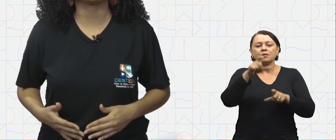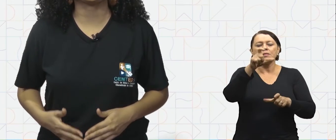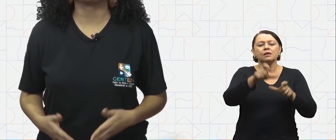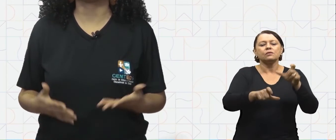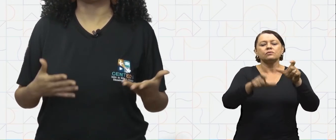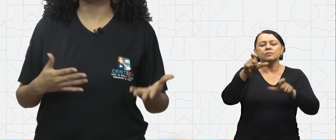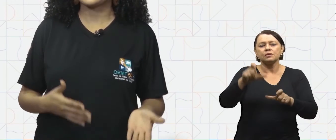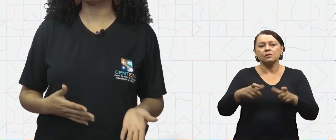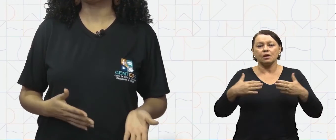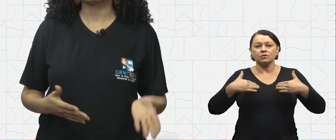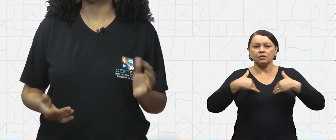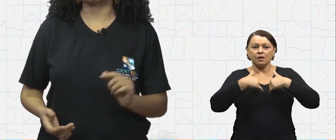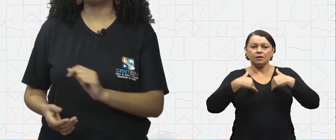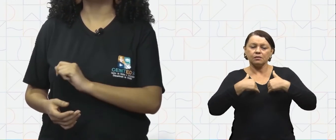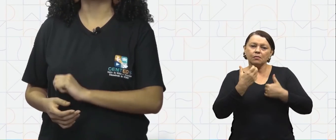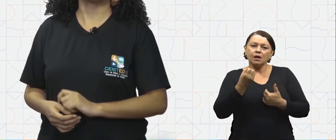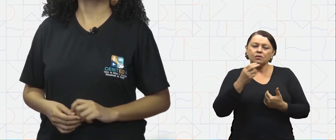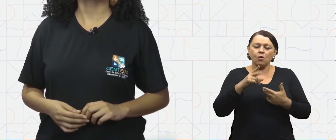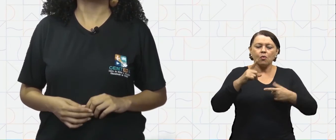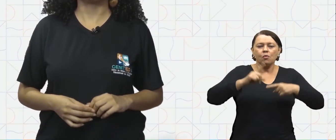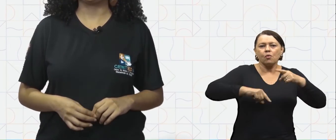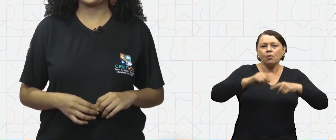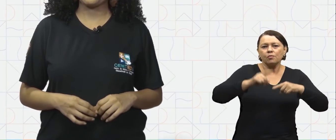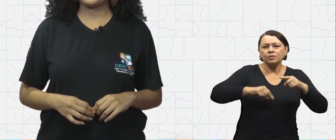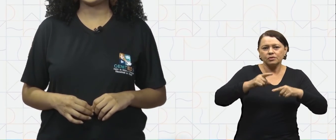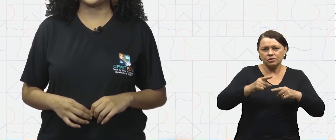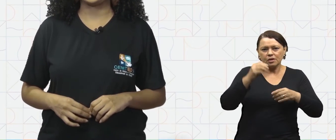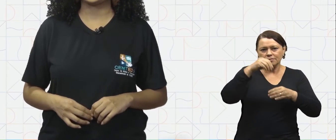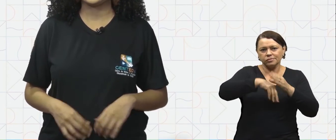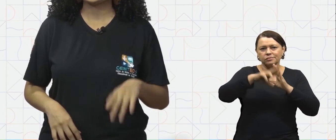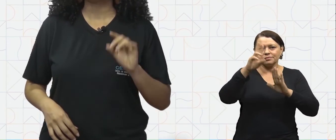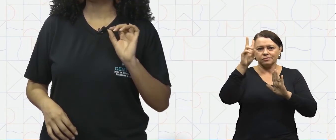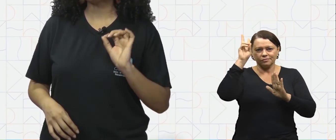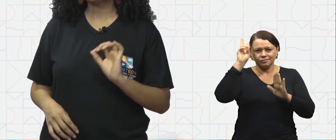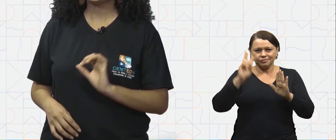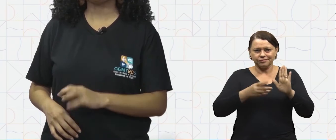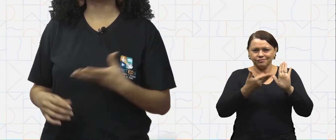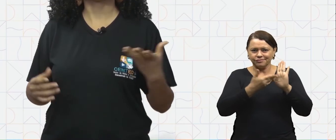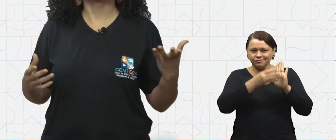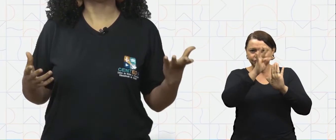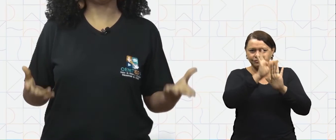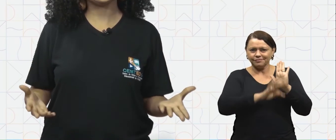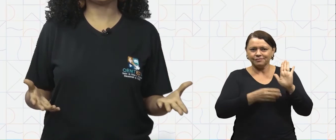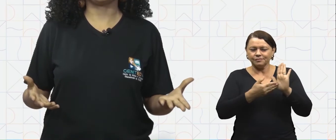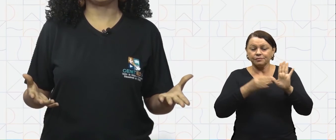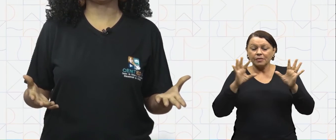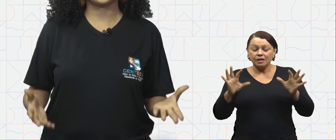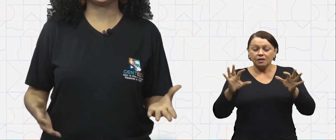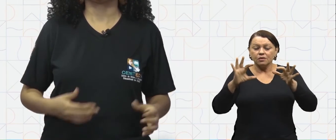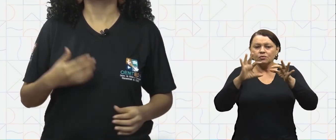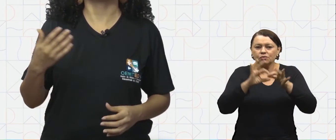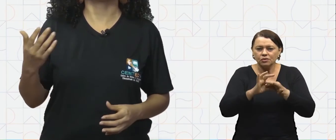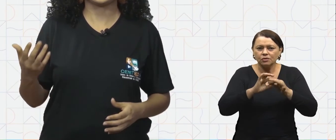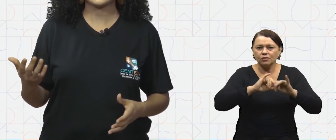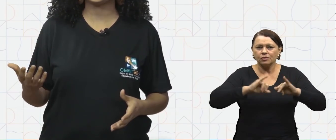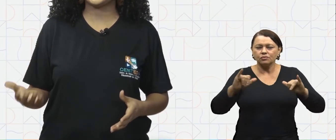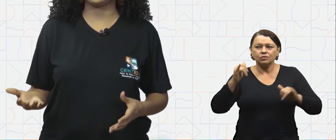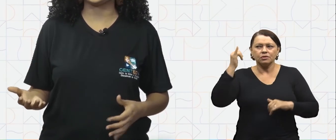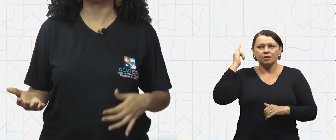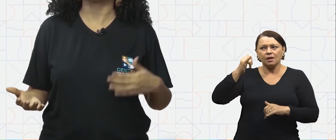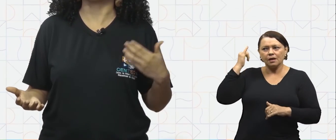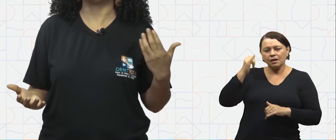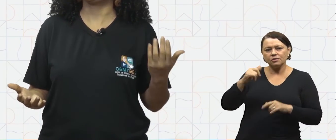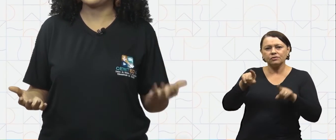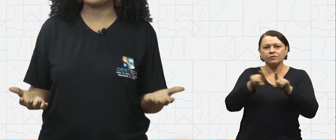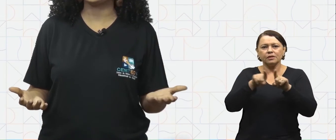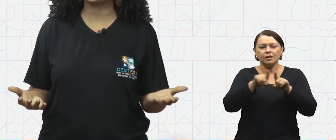das personagens animais ou objetos agindo como pessoas. Se unirmos essas duas informações, das